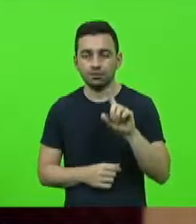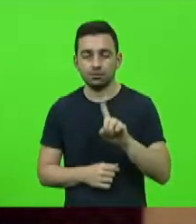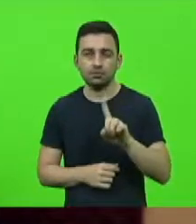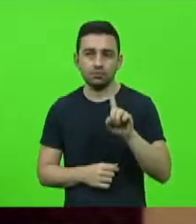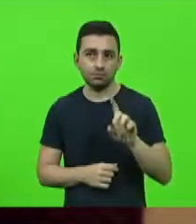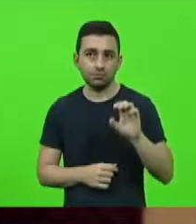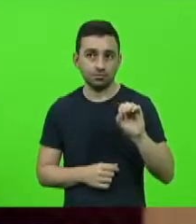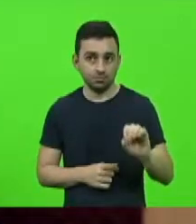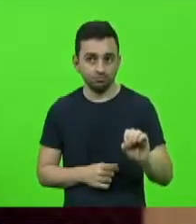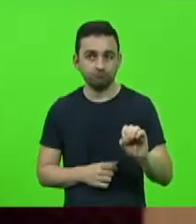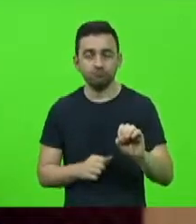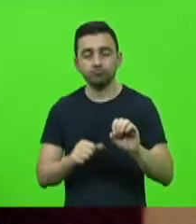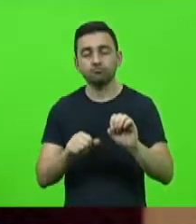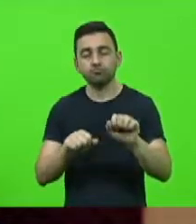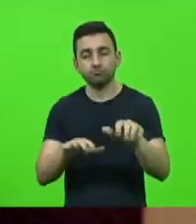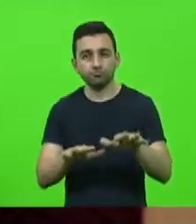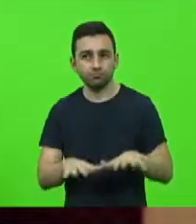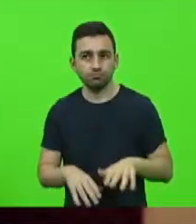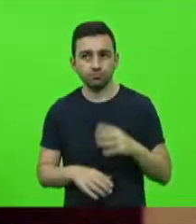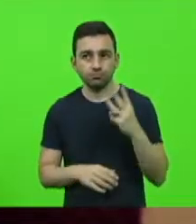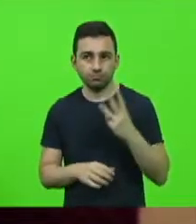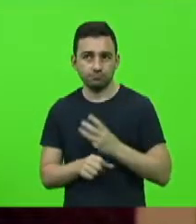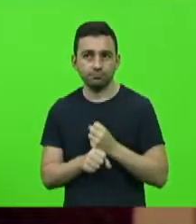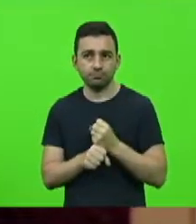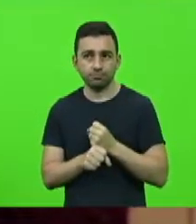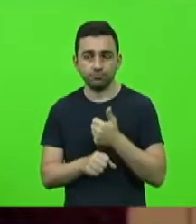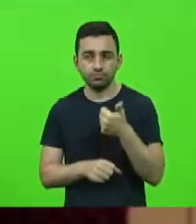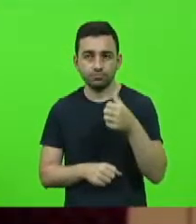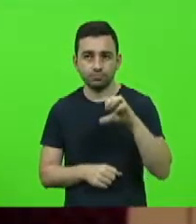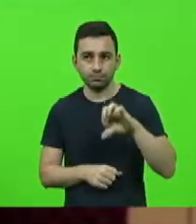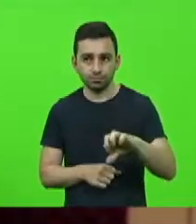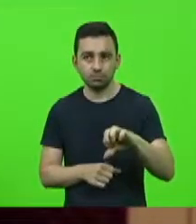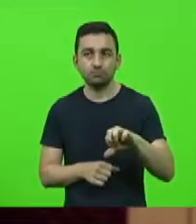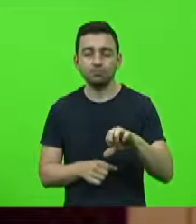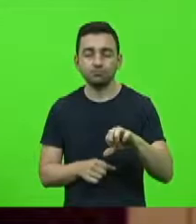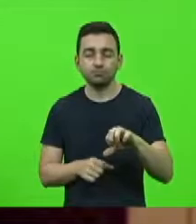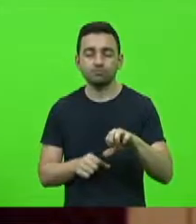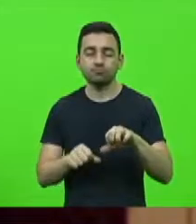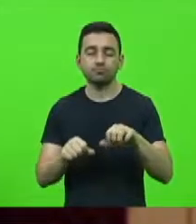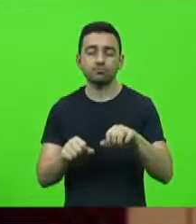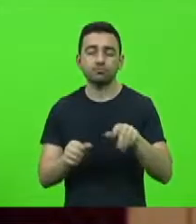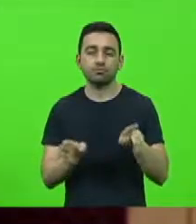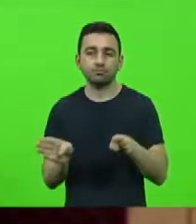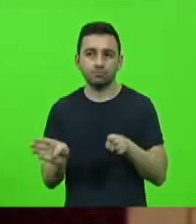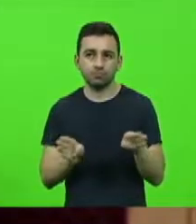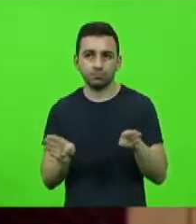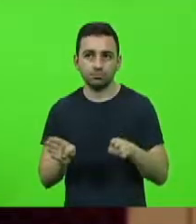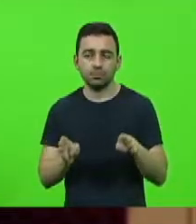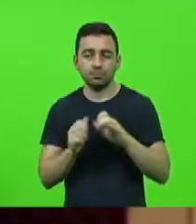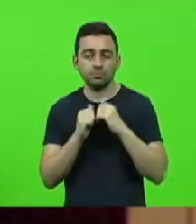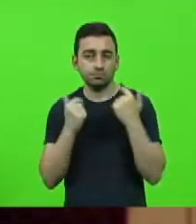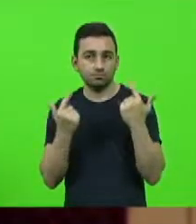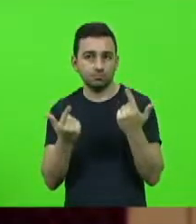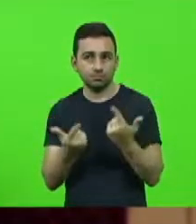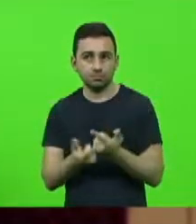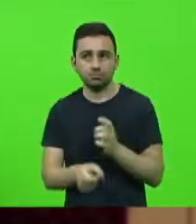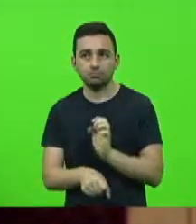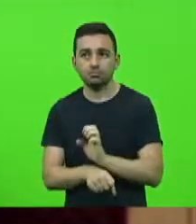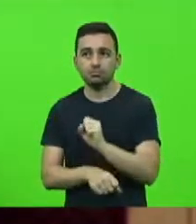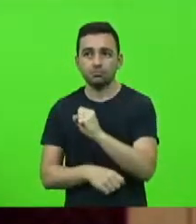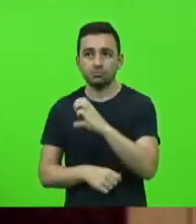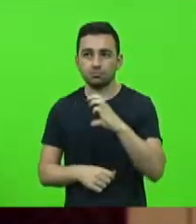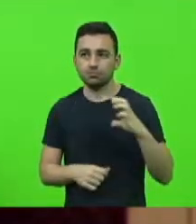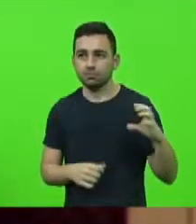114ª sessão ordinária da 3ª sessão legislativa da 19ª legislatura da Assembleia Legislativa do Estado de Santa Catarina, realizada em